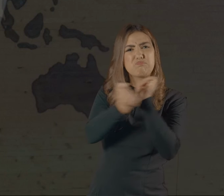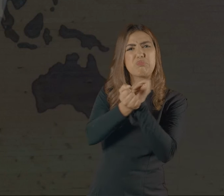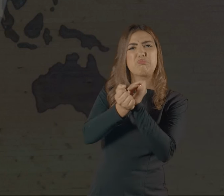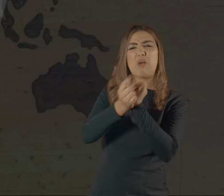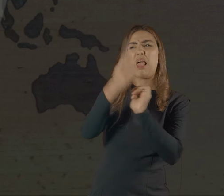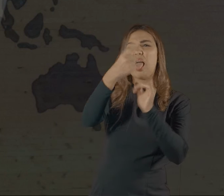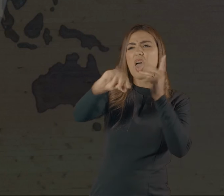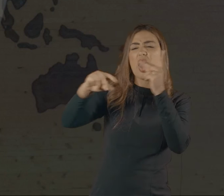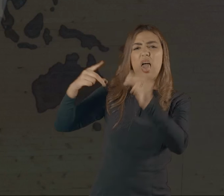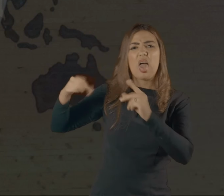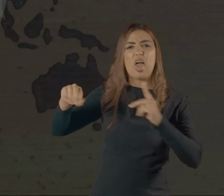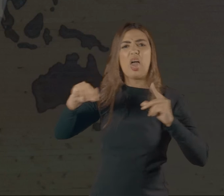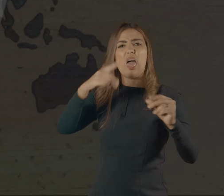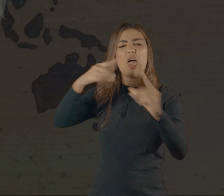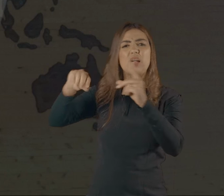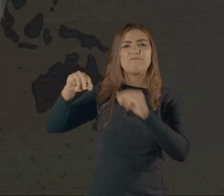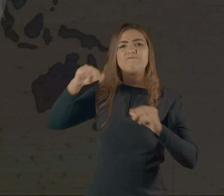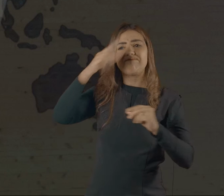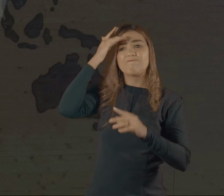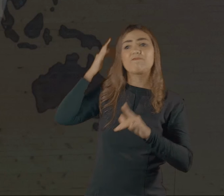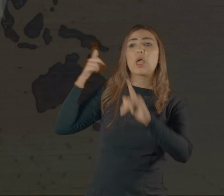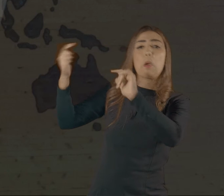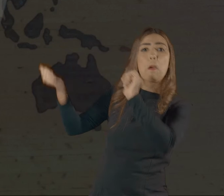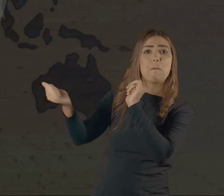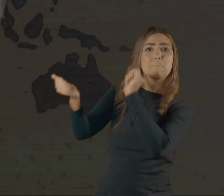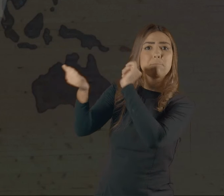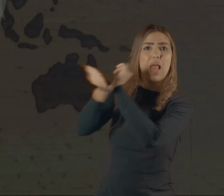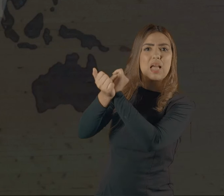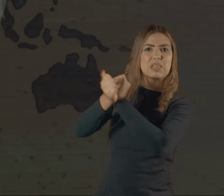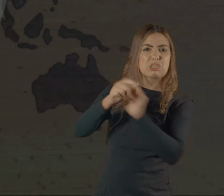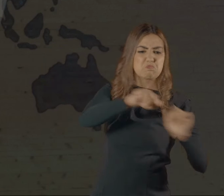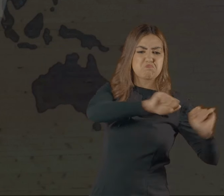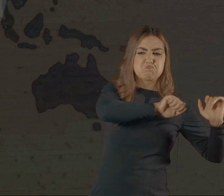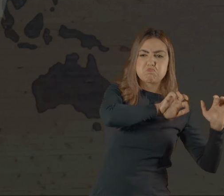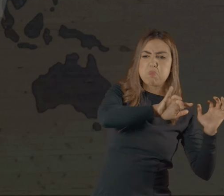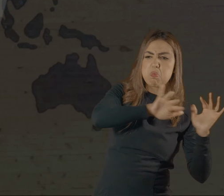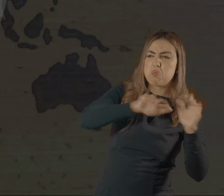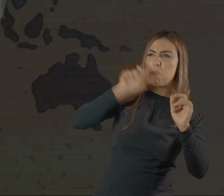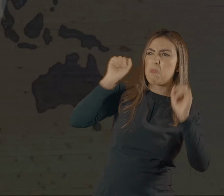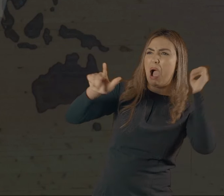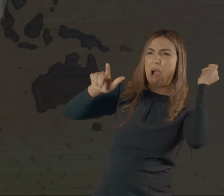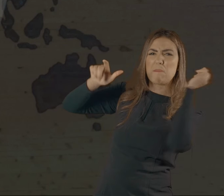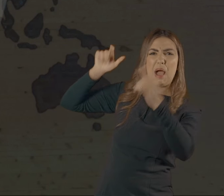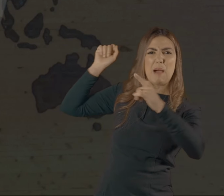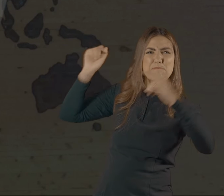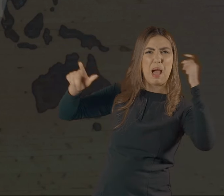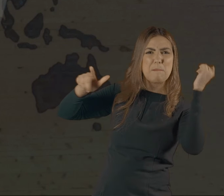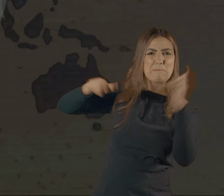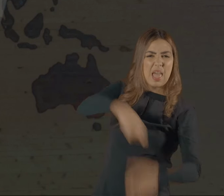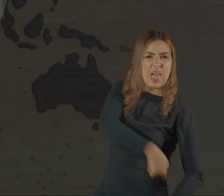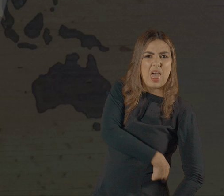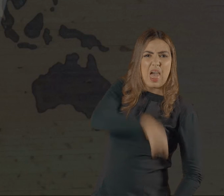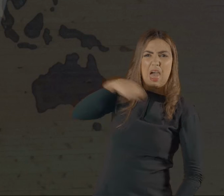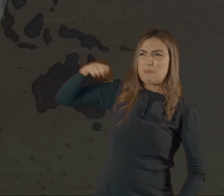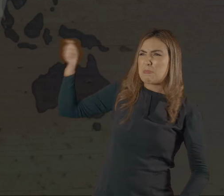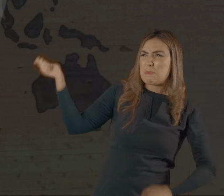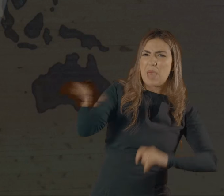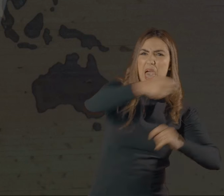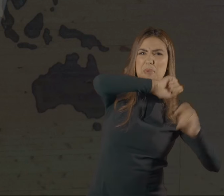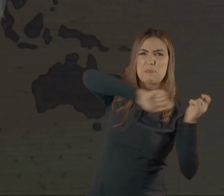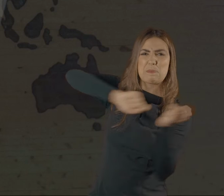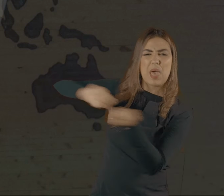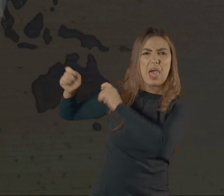Foram apedrejados, provados, cerrados pelo meio, mortos ao fio da espada. Andaram